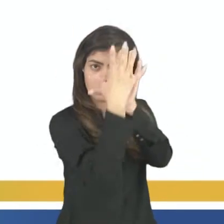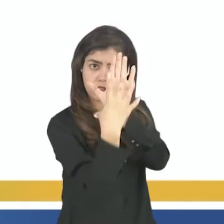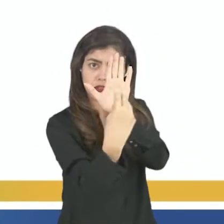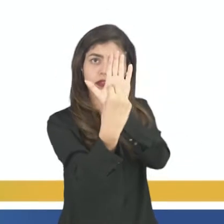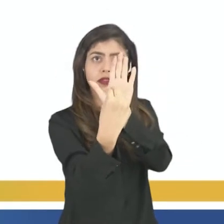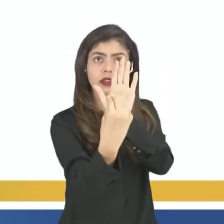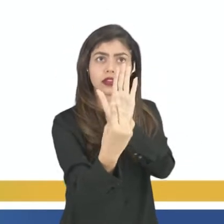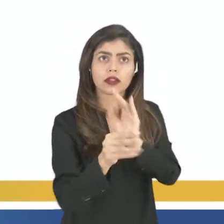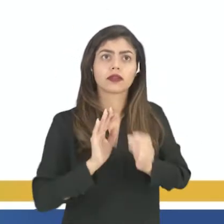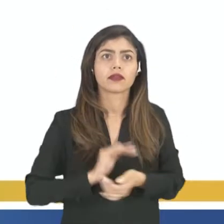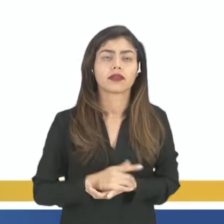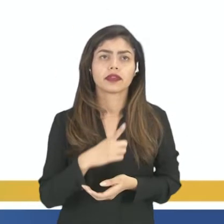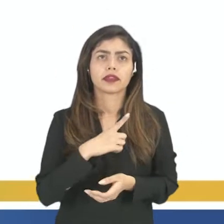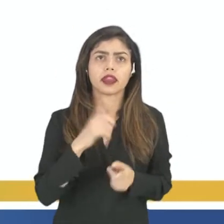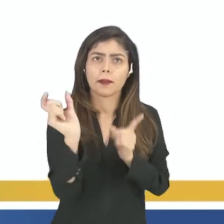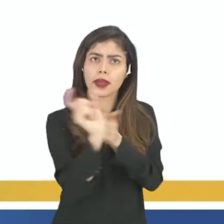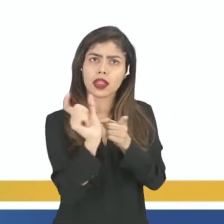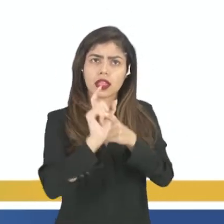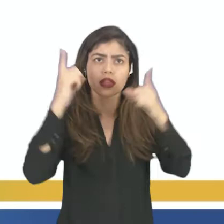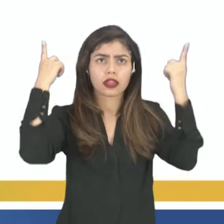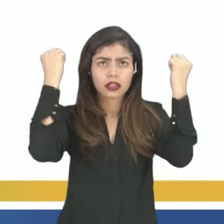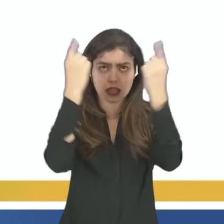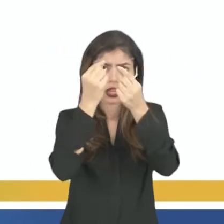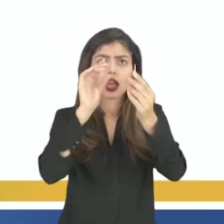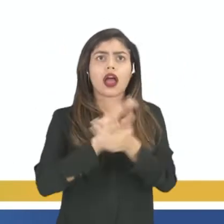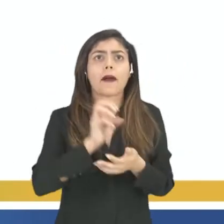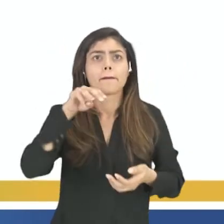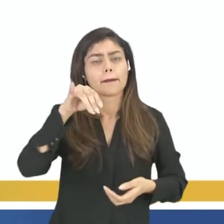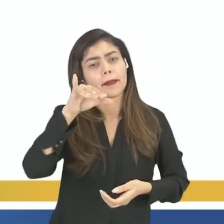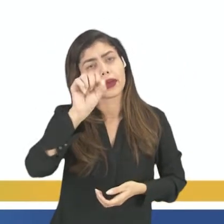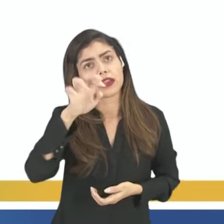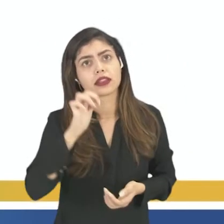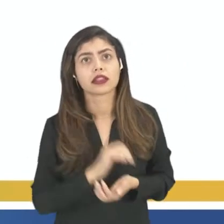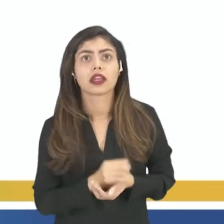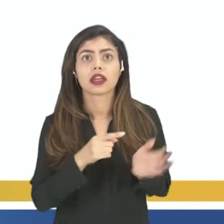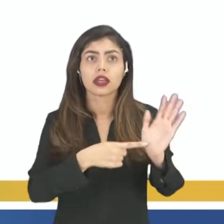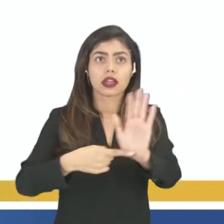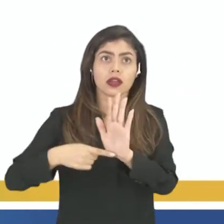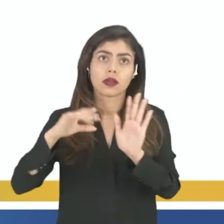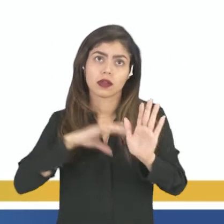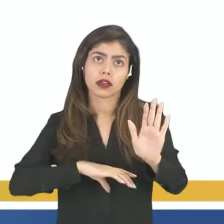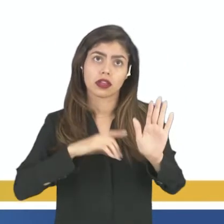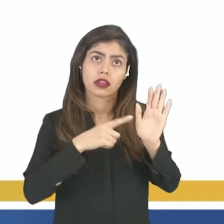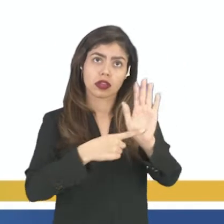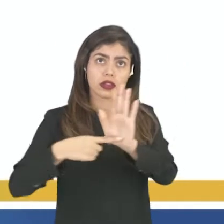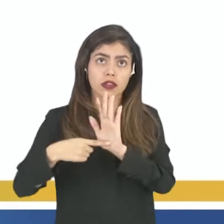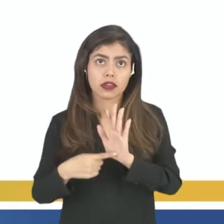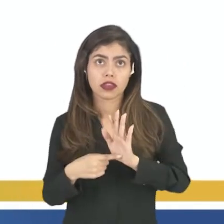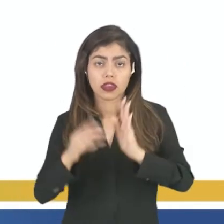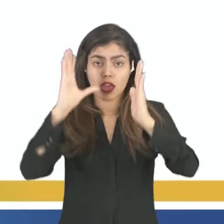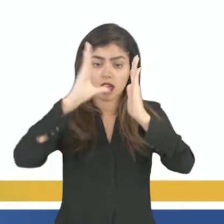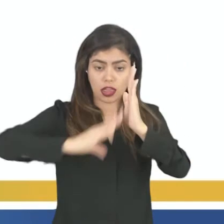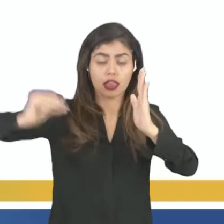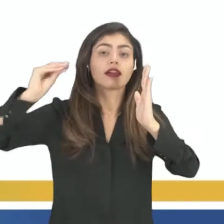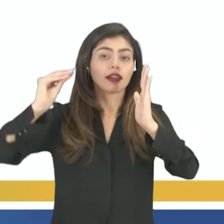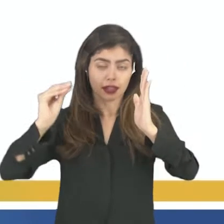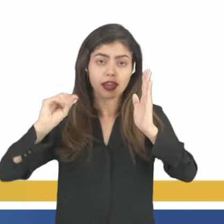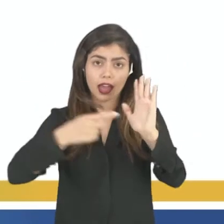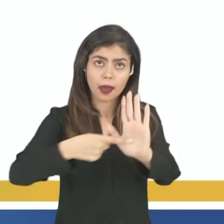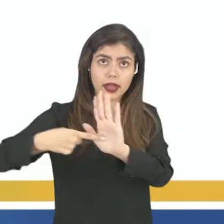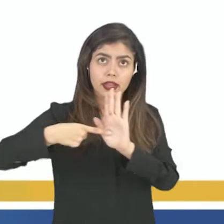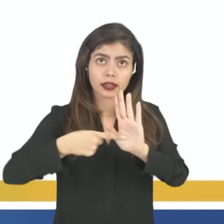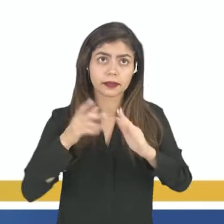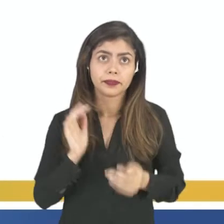A palavra grega mimese em português, apresenta a ideia de imitação, produção,